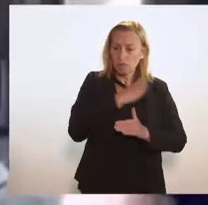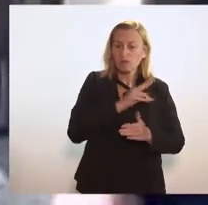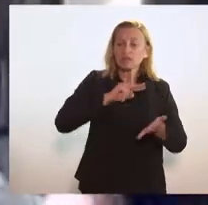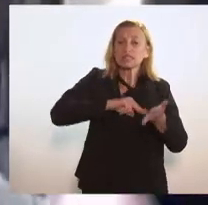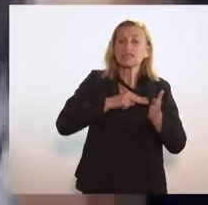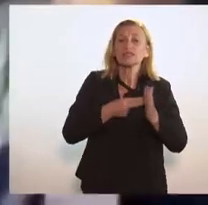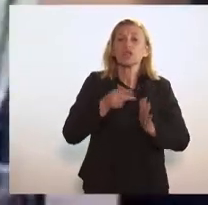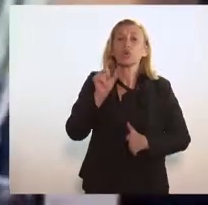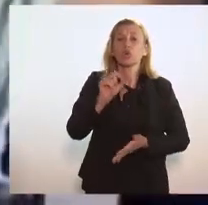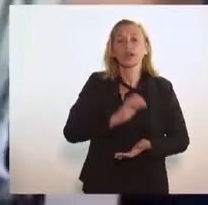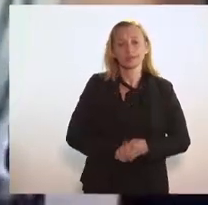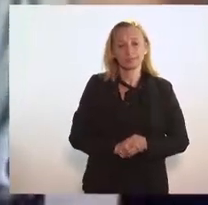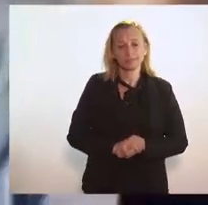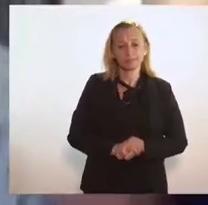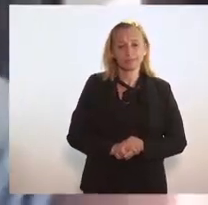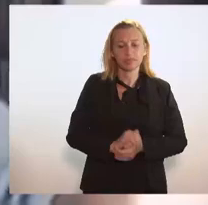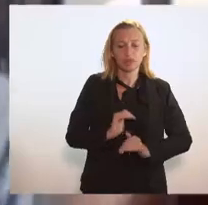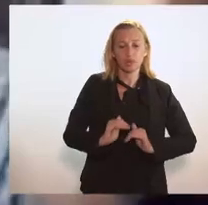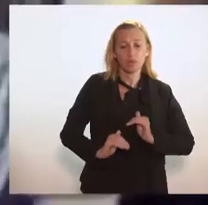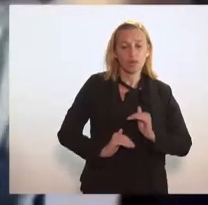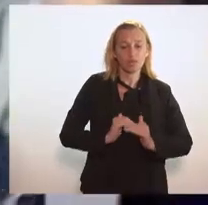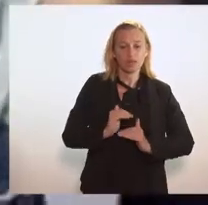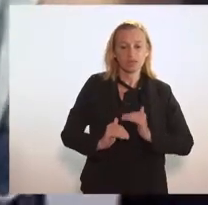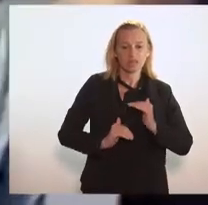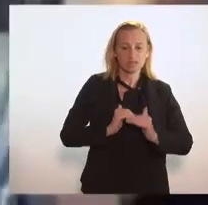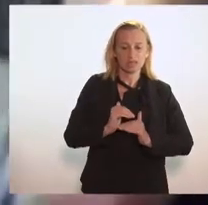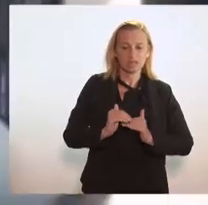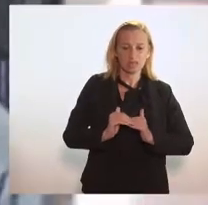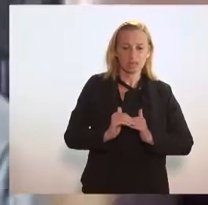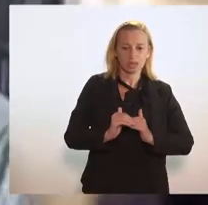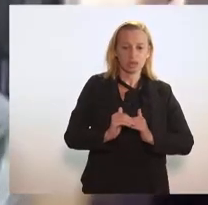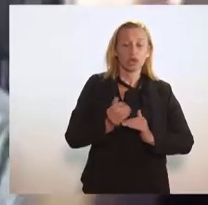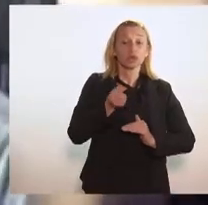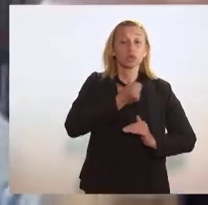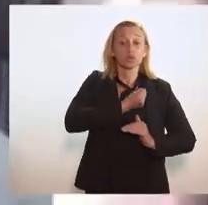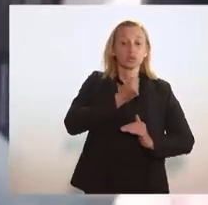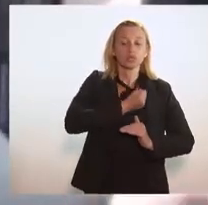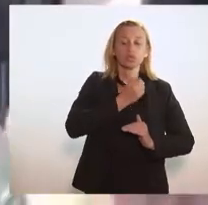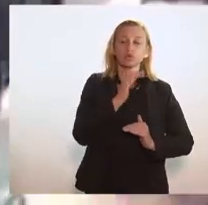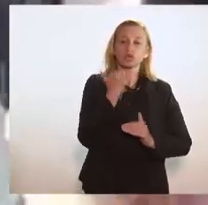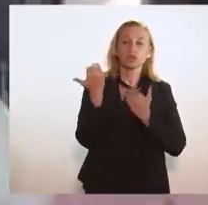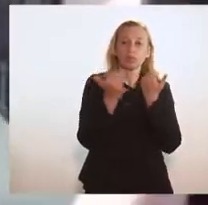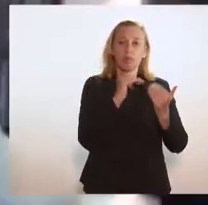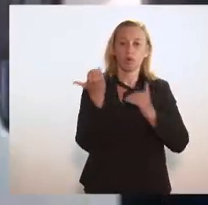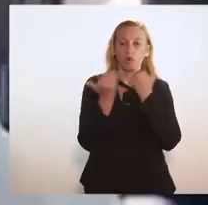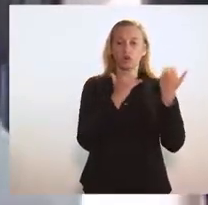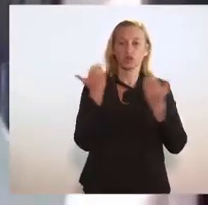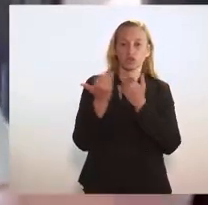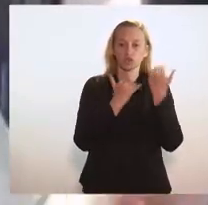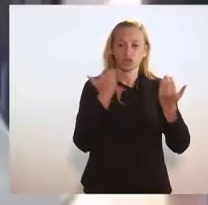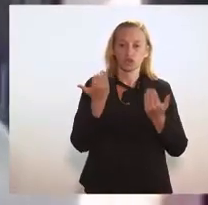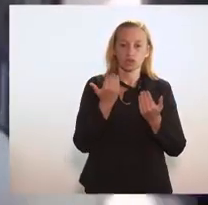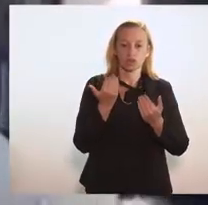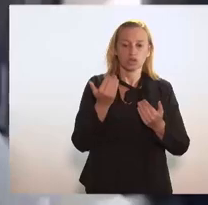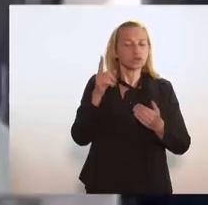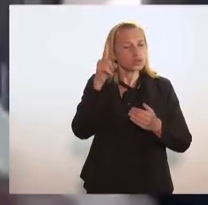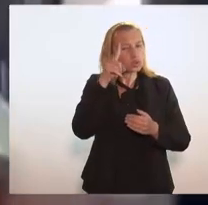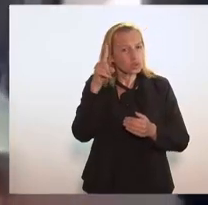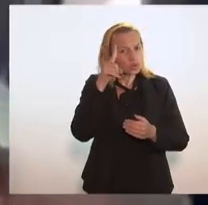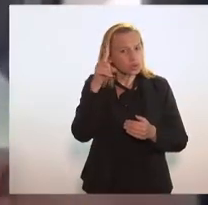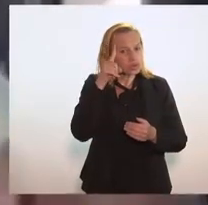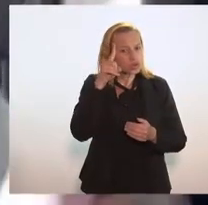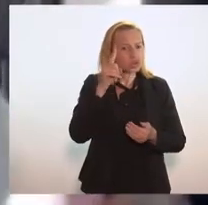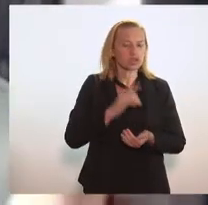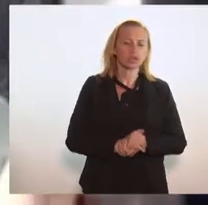significa é avançar no número de boxe de um dia para o outro